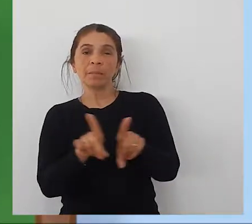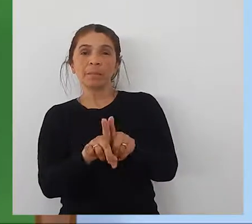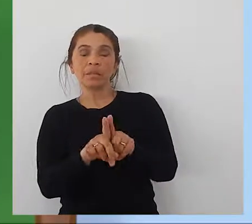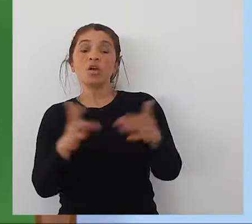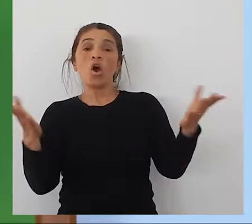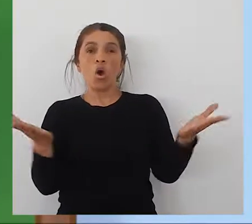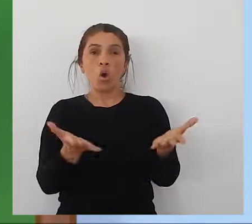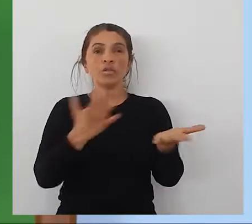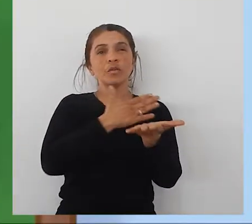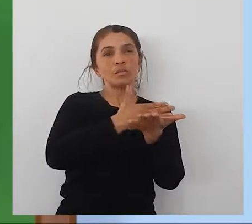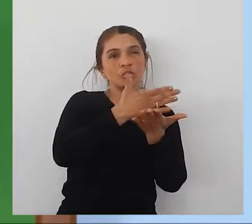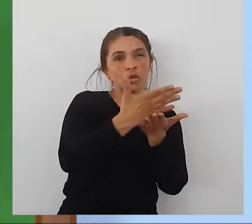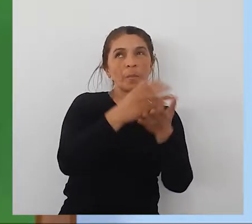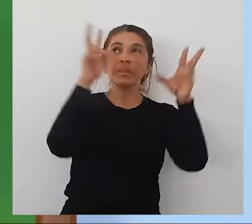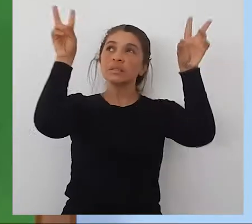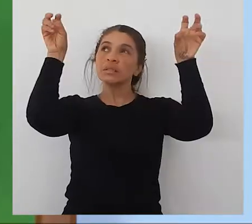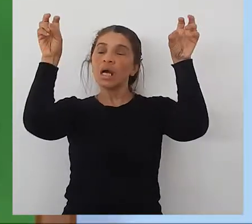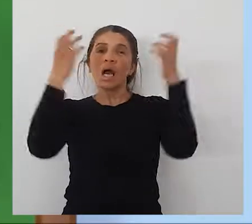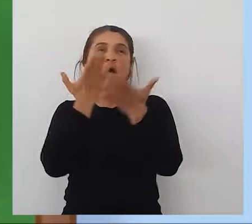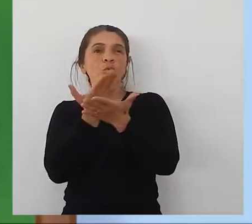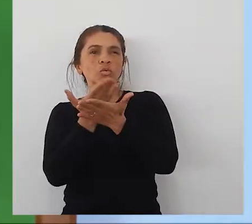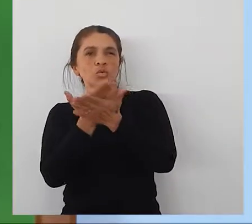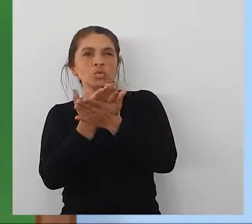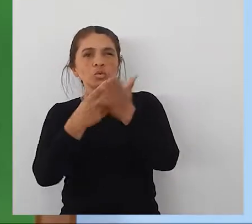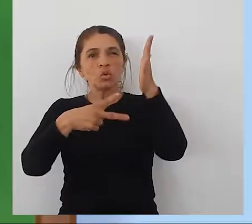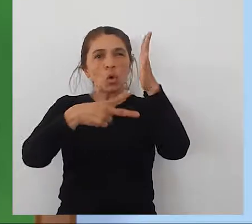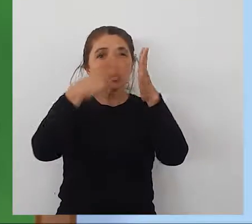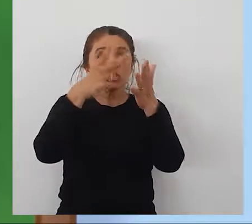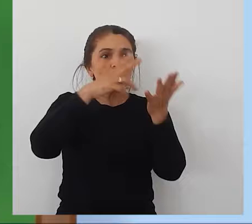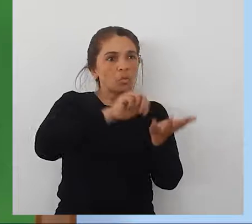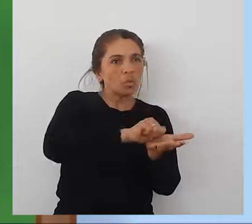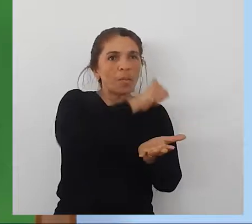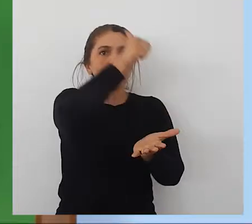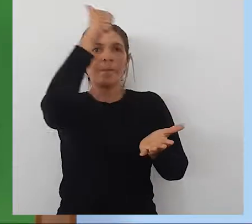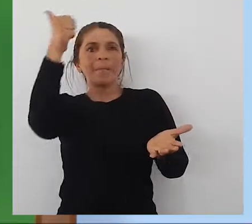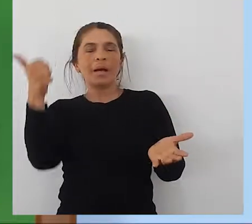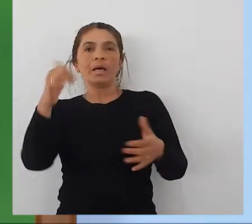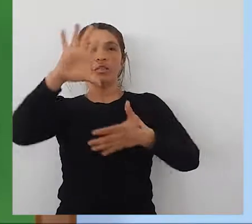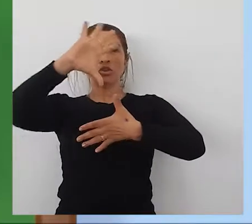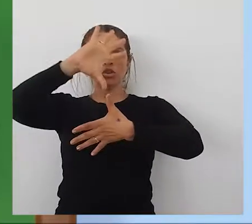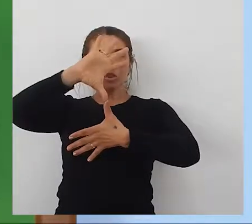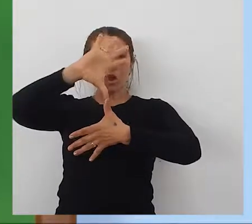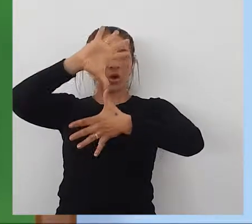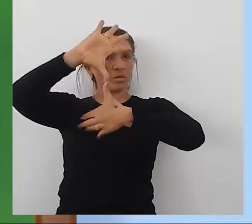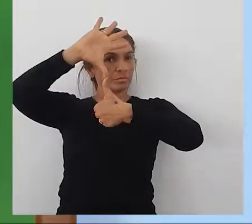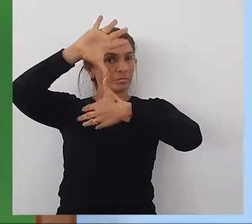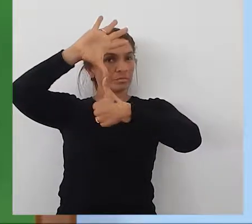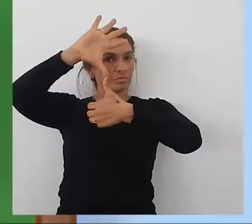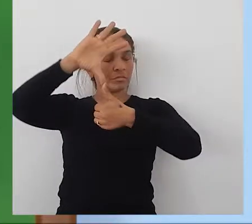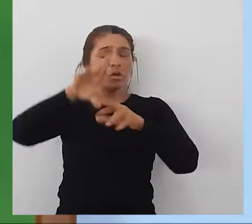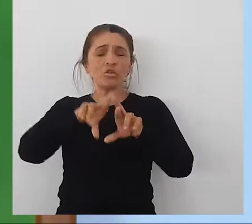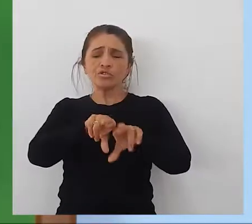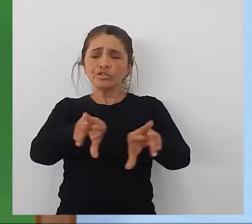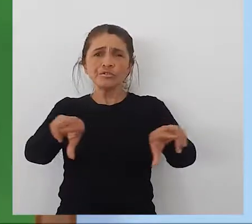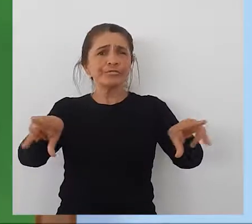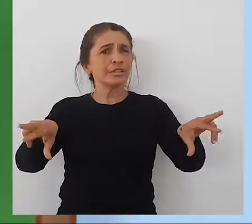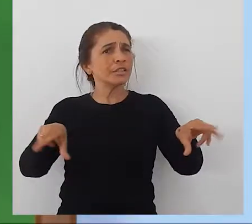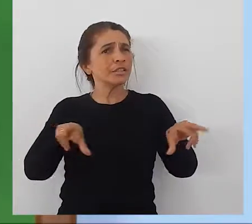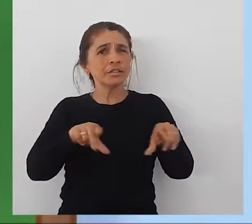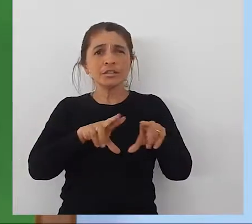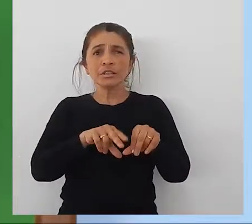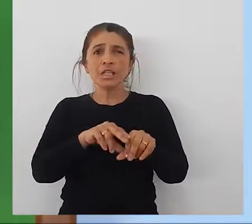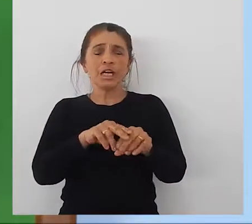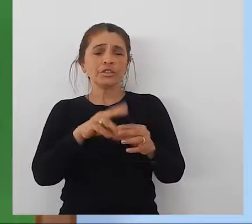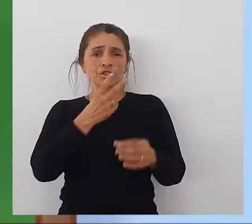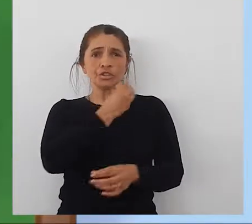Hoje iremos iniciar nossos estudos pelo segundo maior bioma da América do Sul, com grande diversidade biológica, mas conta apenas